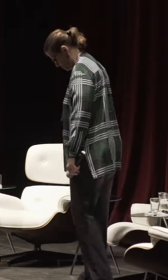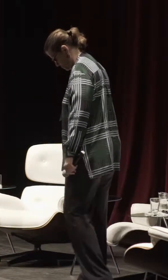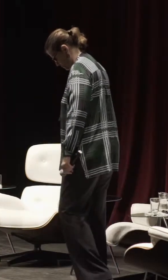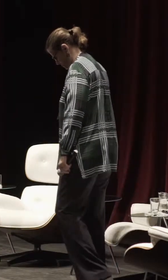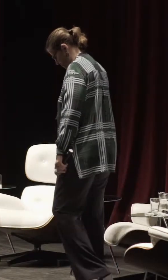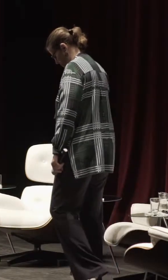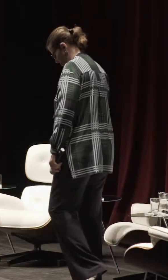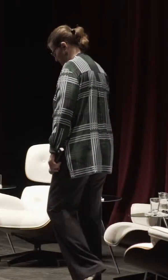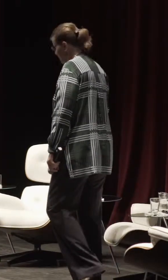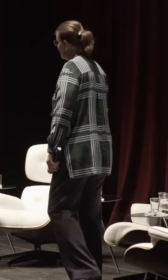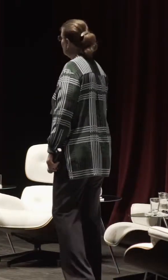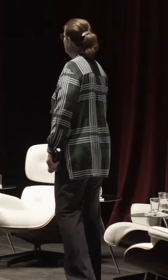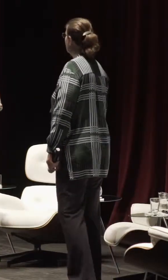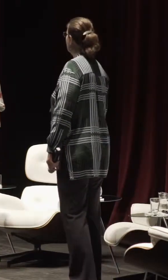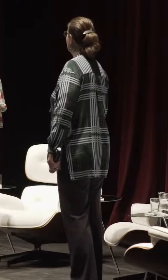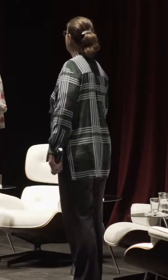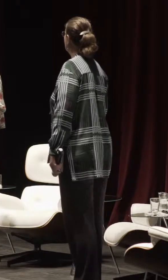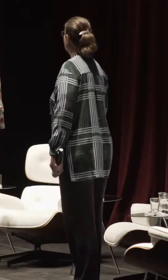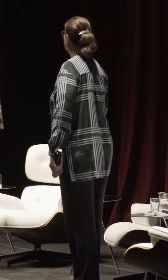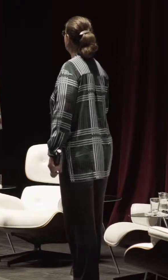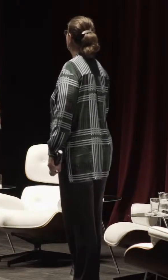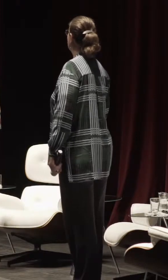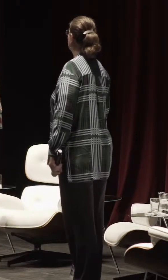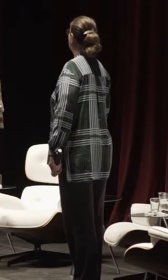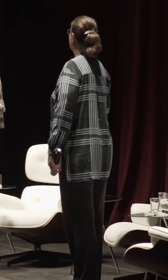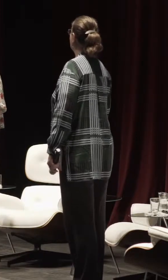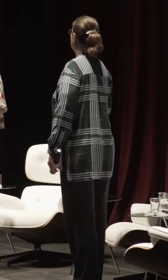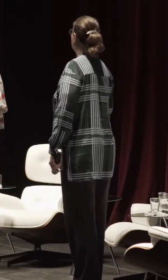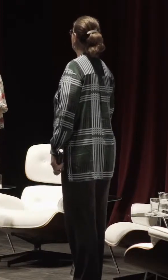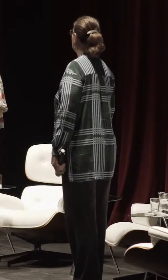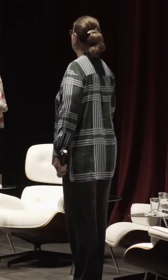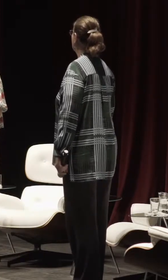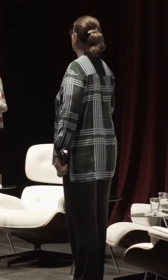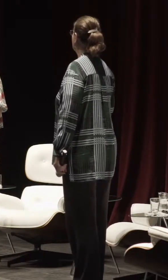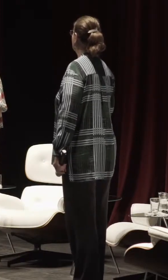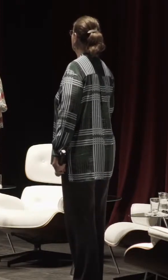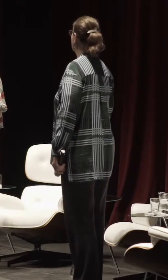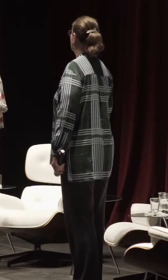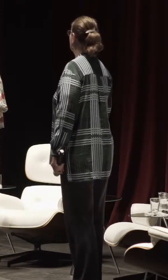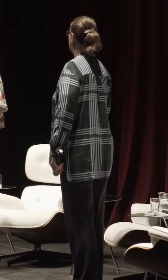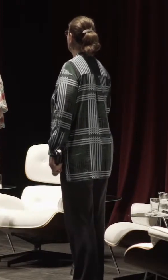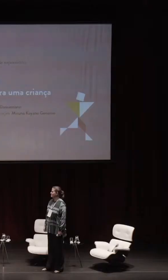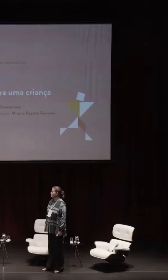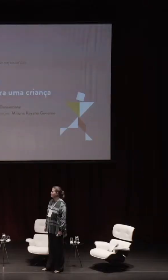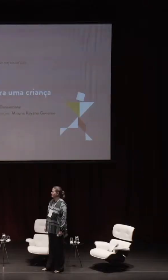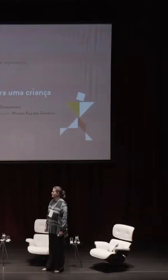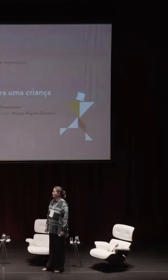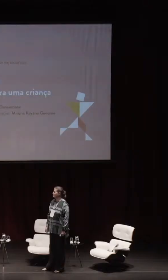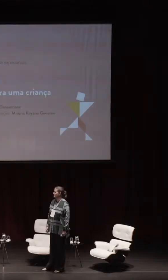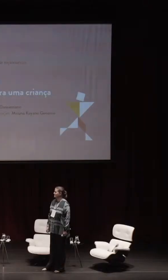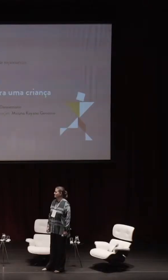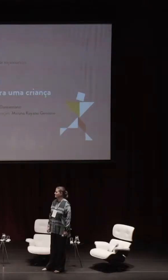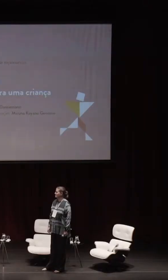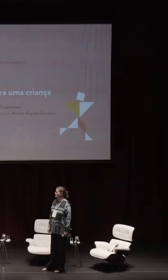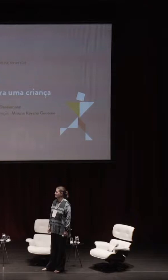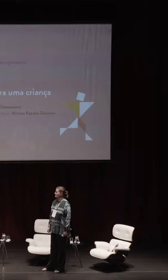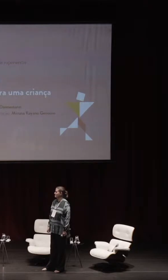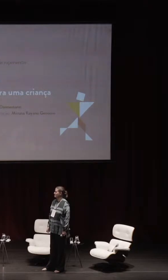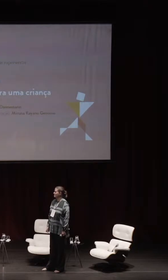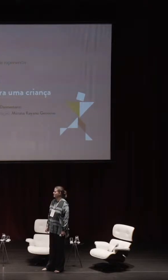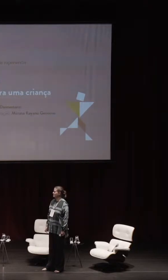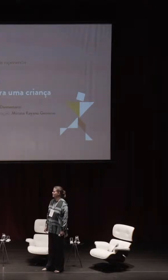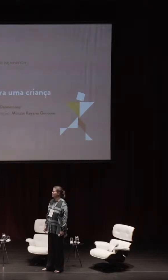resolver o problema. E o primeiro passo para conseguir isso é estarem conscientes de que a leitura em voz alta é o melhor caminho para